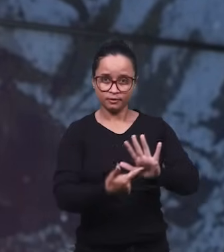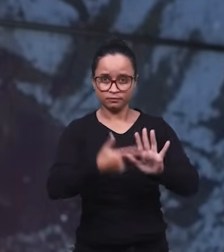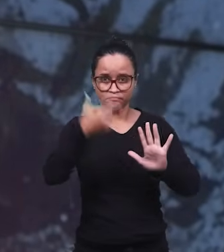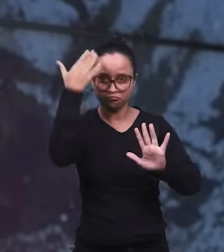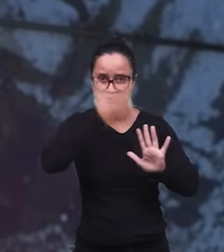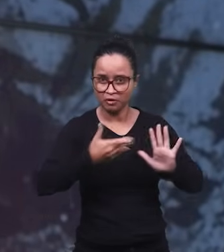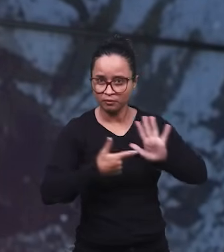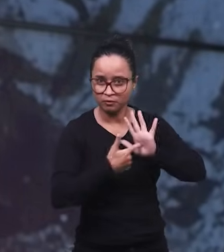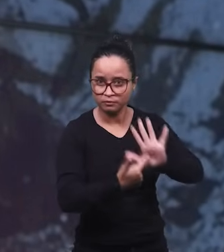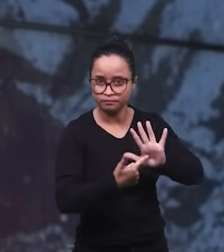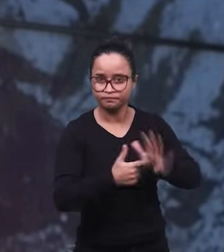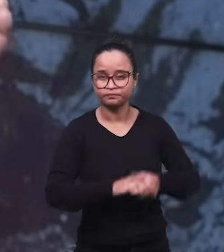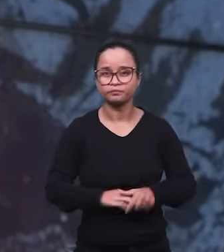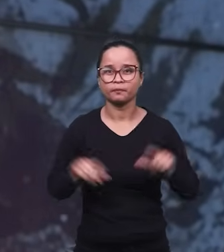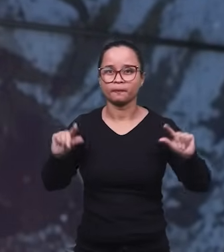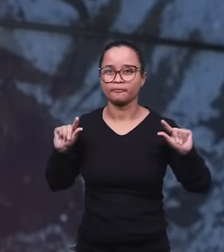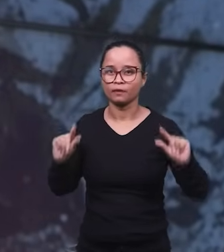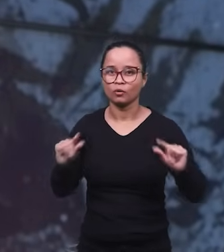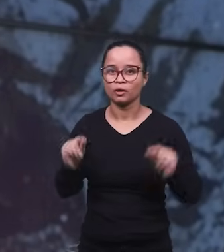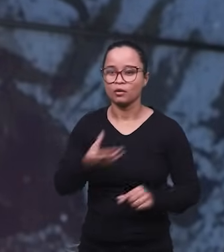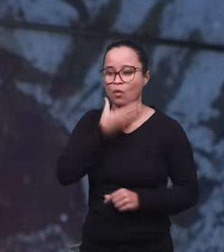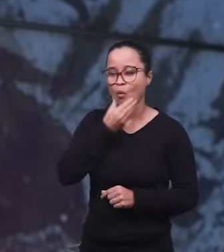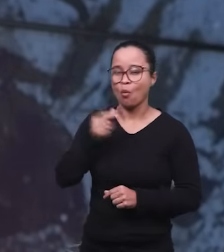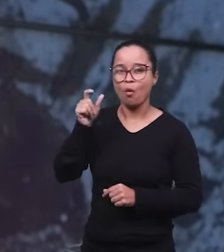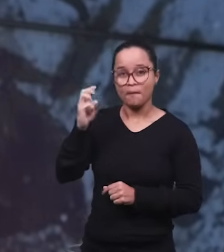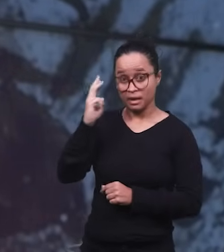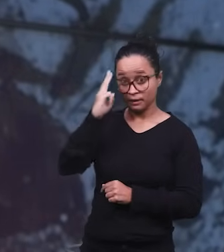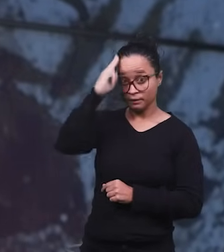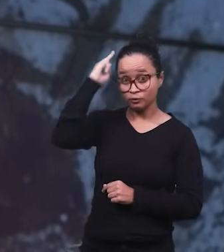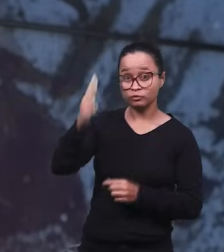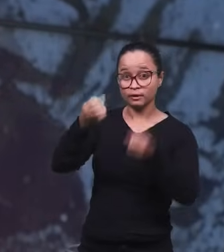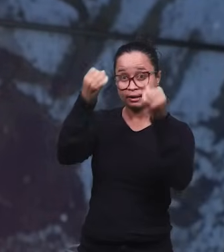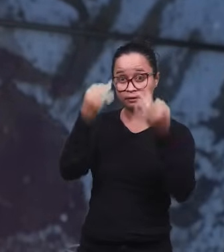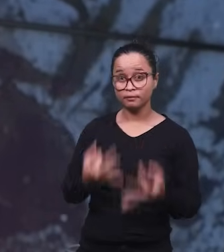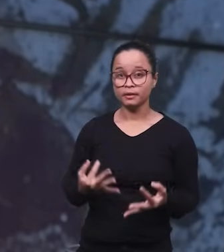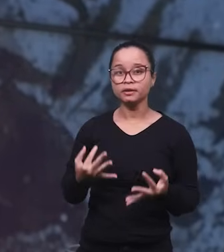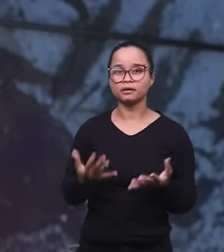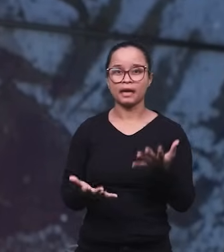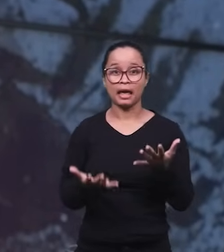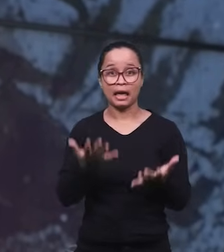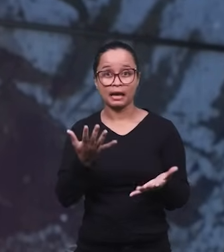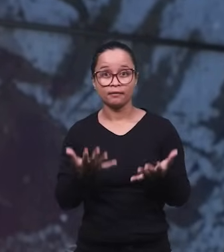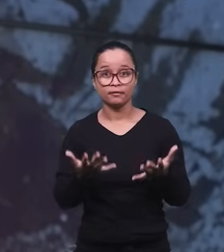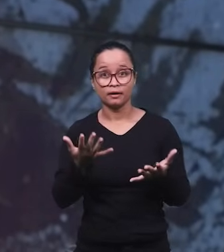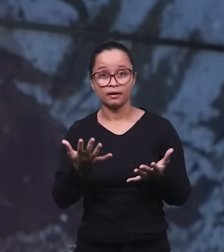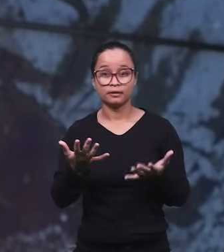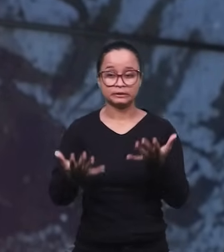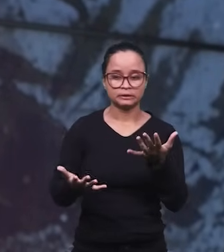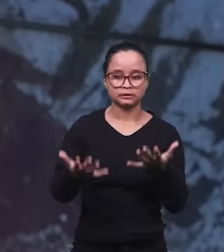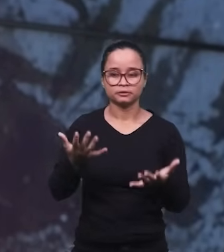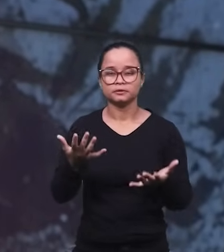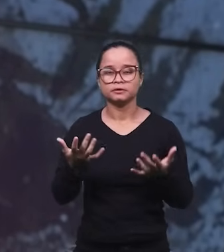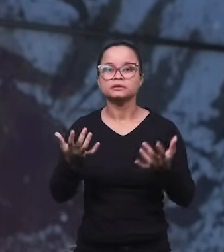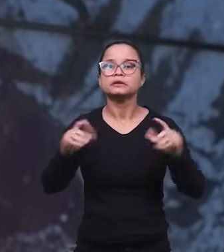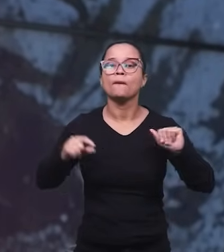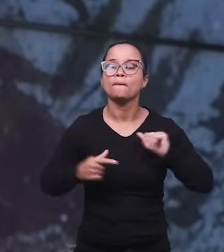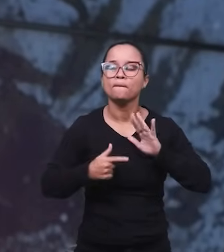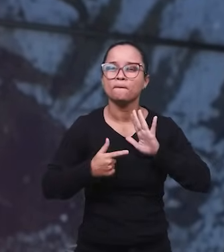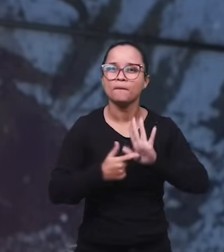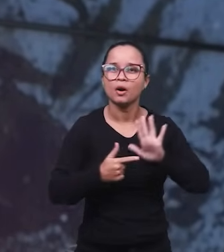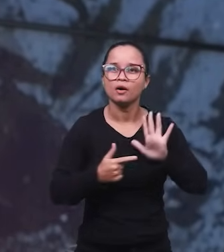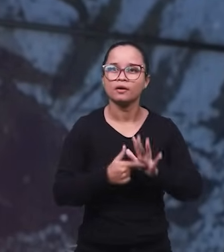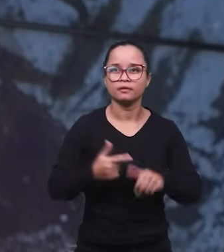comprova o que Newton falou, que é a gravidade. Então, isso mostra, de uma